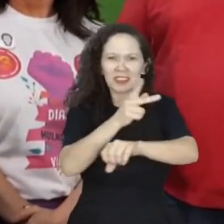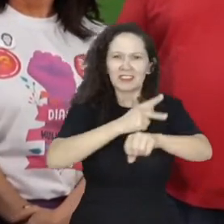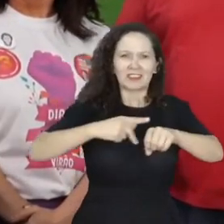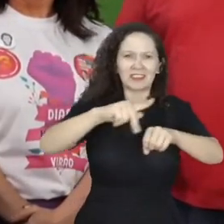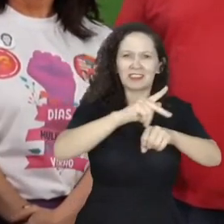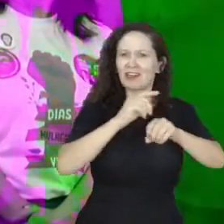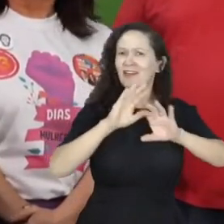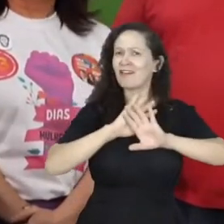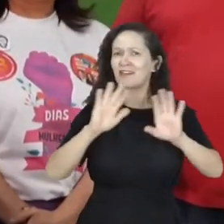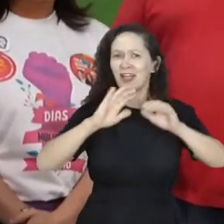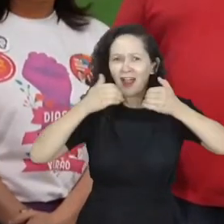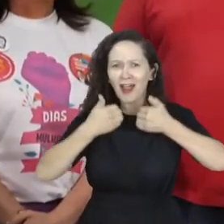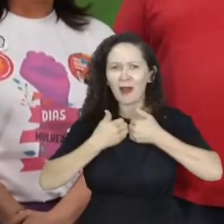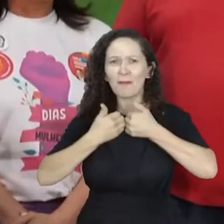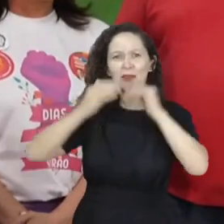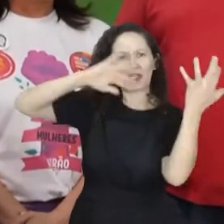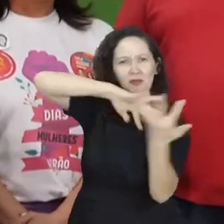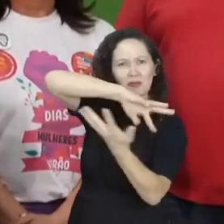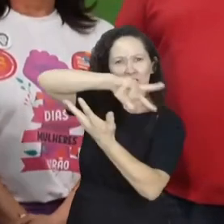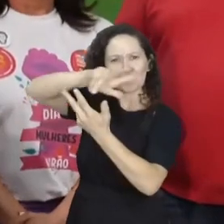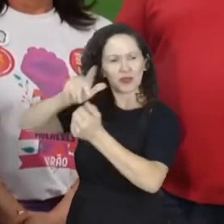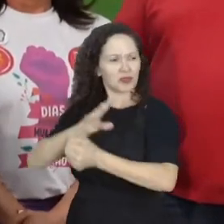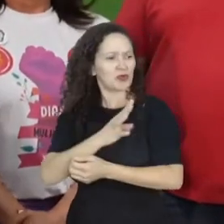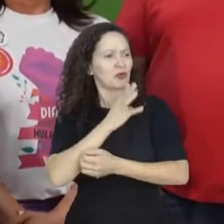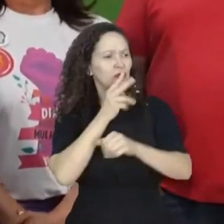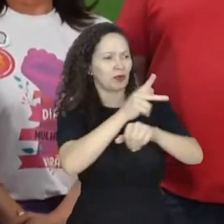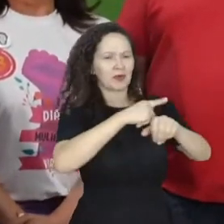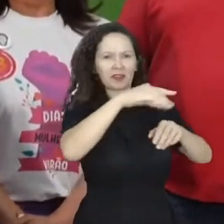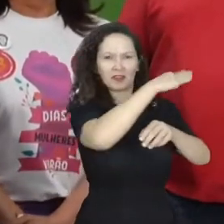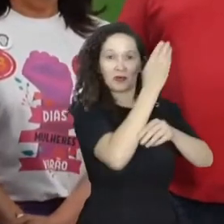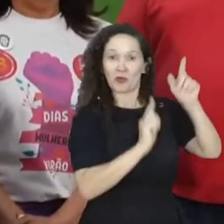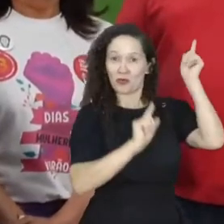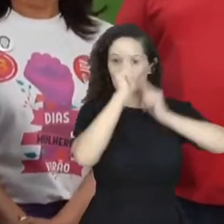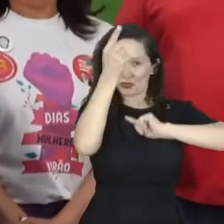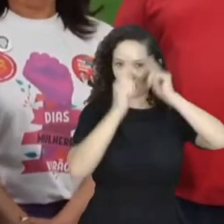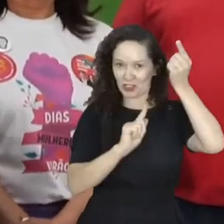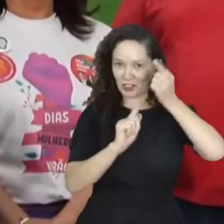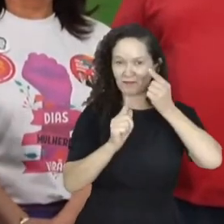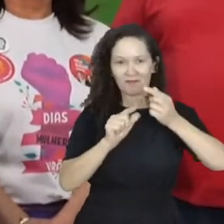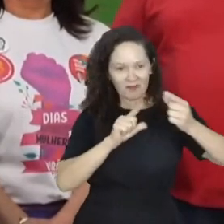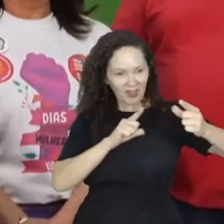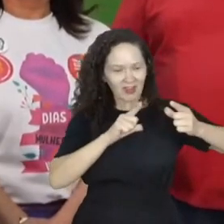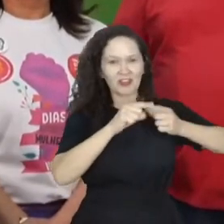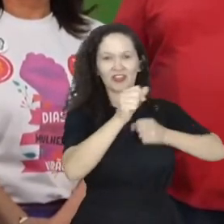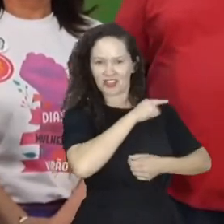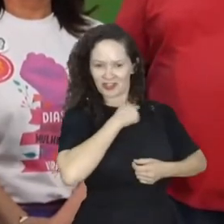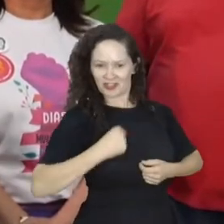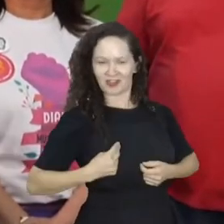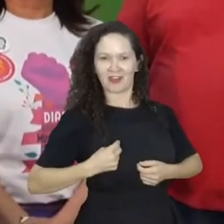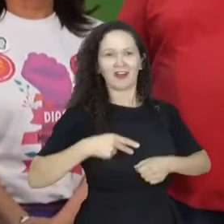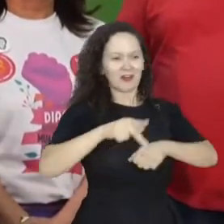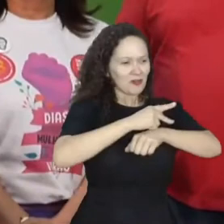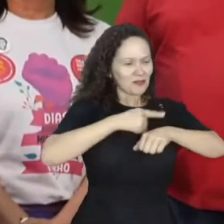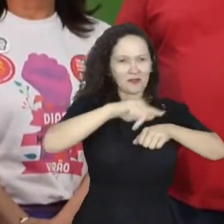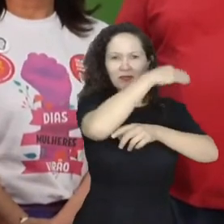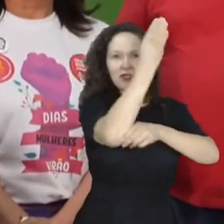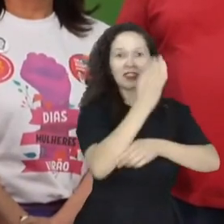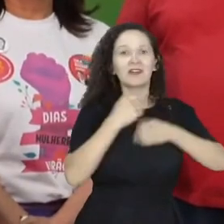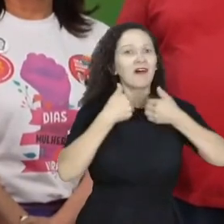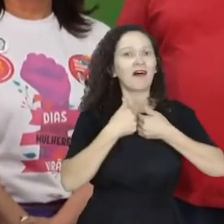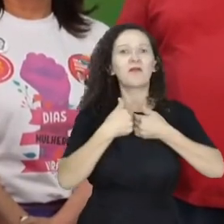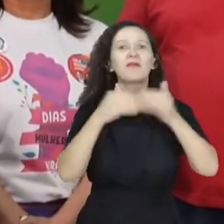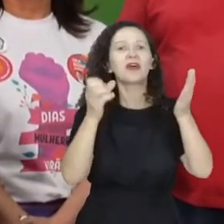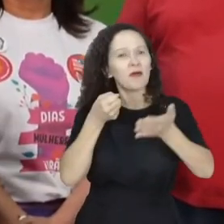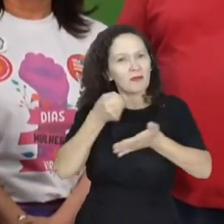se abrir para o mundo. Sabe, do Chile à China, O Brasil tem que estar aberto para fazer negócio, para comprar,